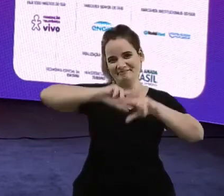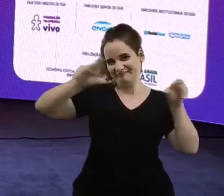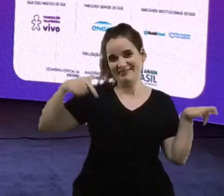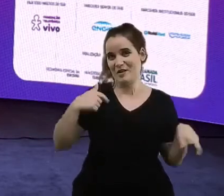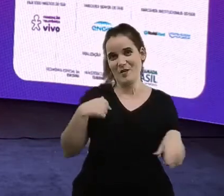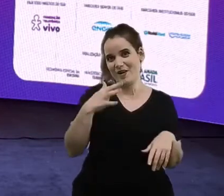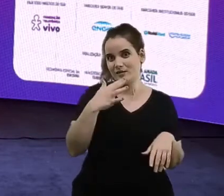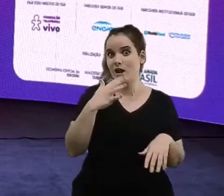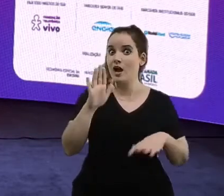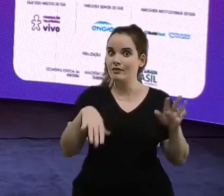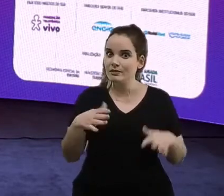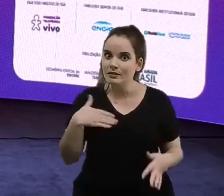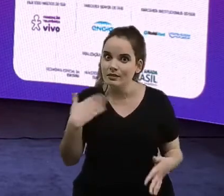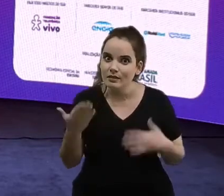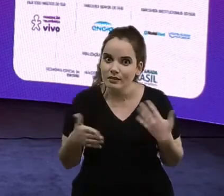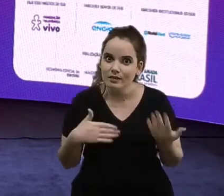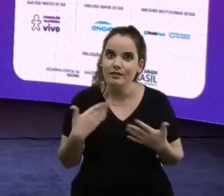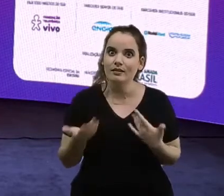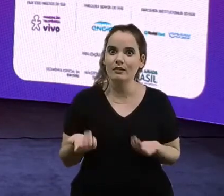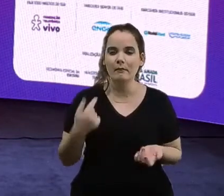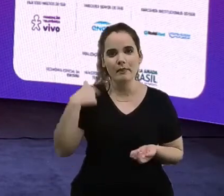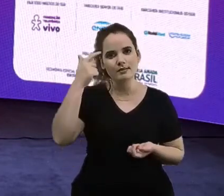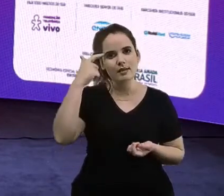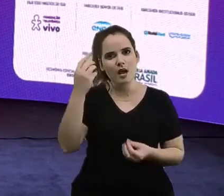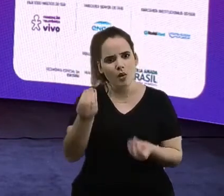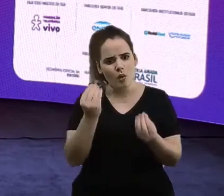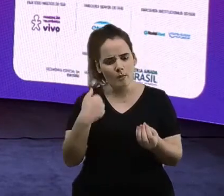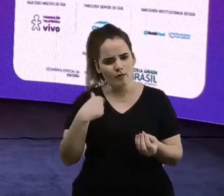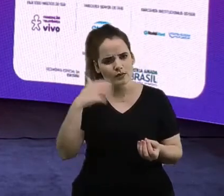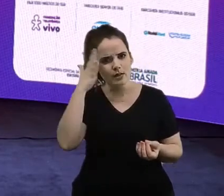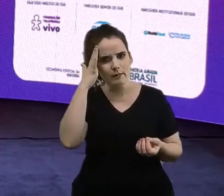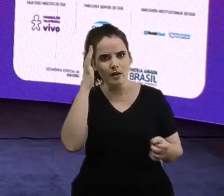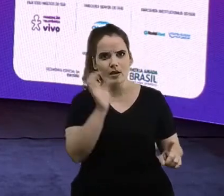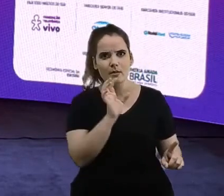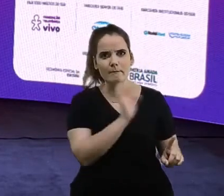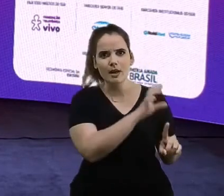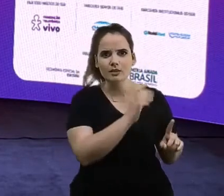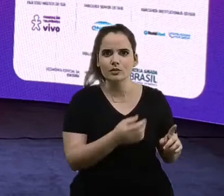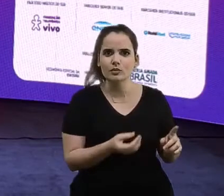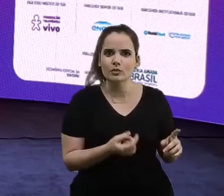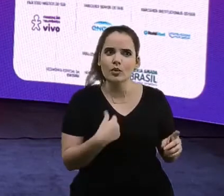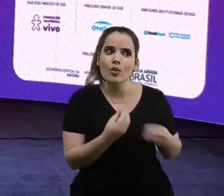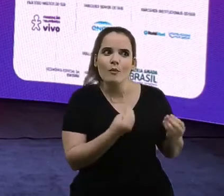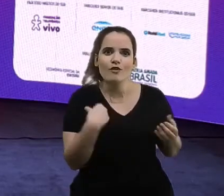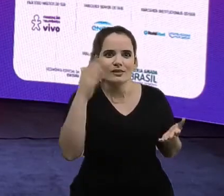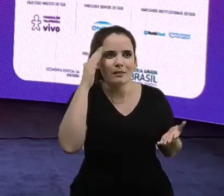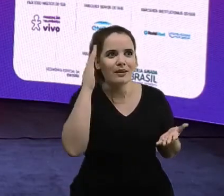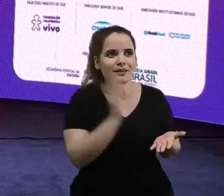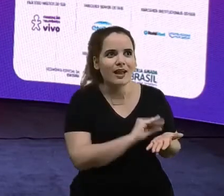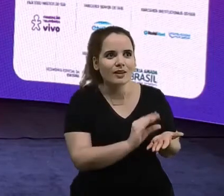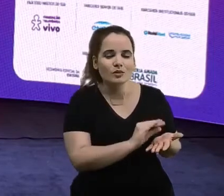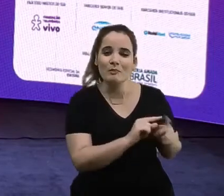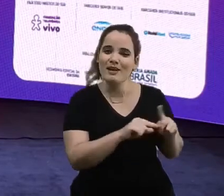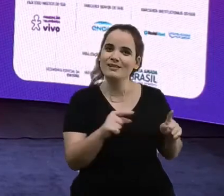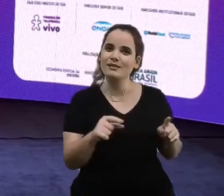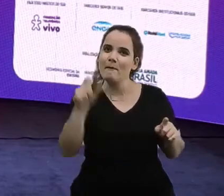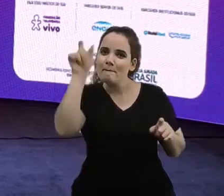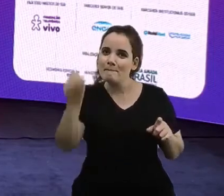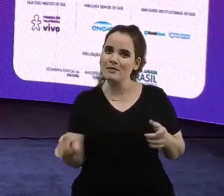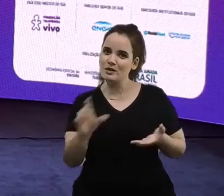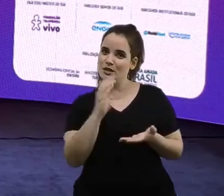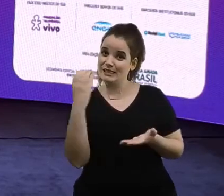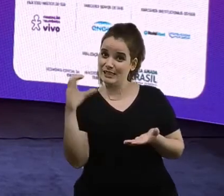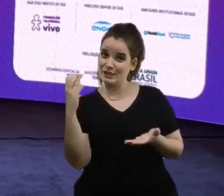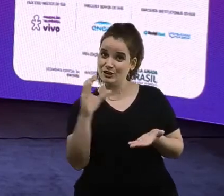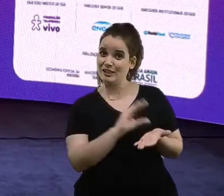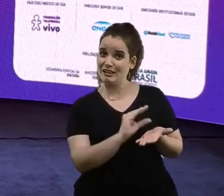assustador para a pessoa pensar como que eu vou medir o impacto. Mas eu gosto desse olhar criativo do cientista de dados, tá? De pensar, mas